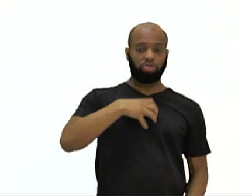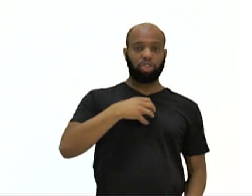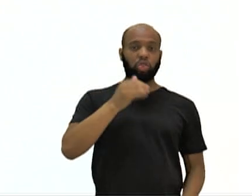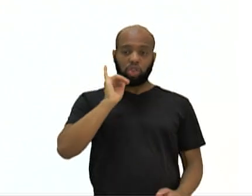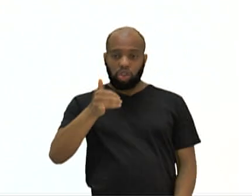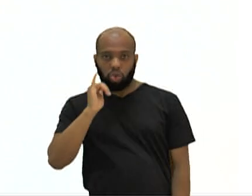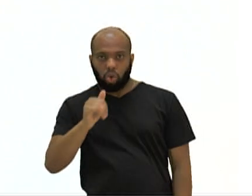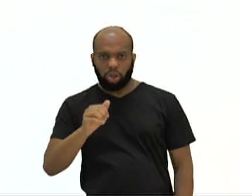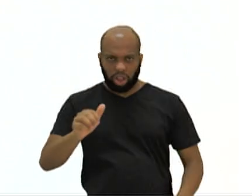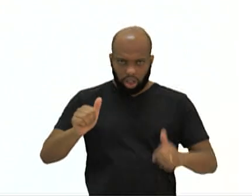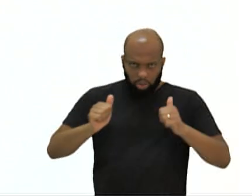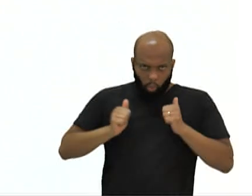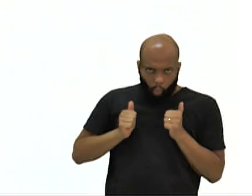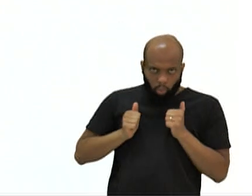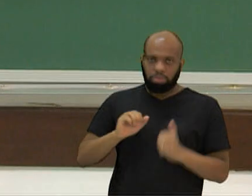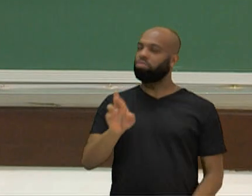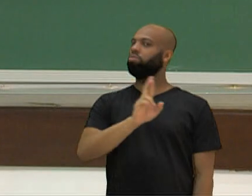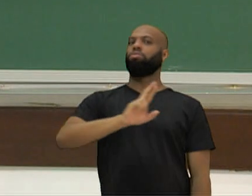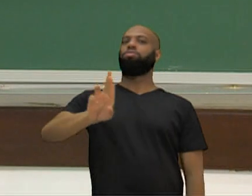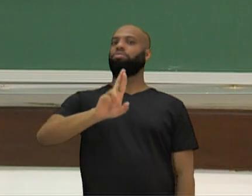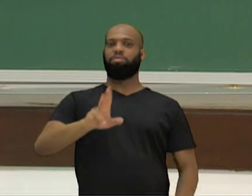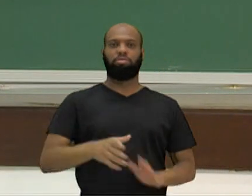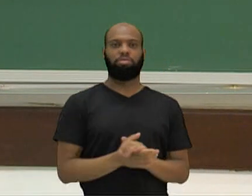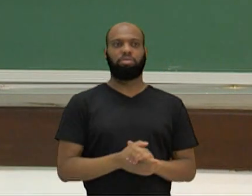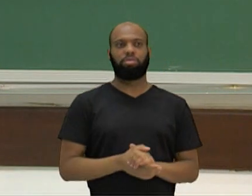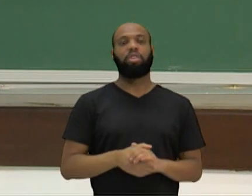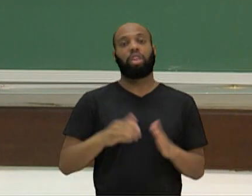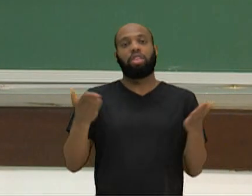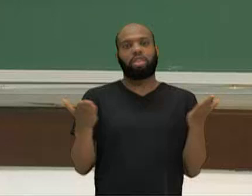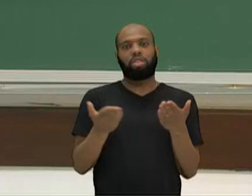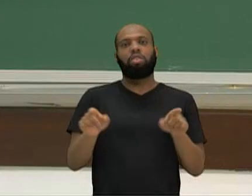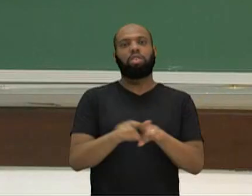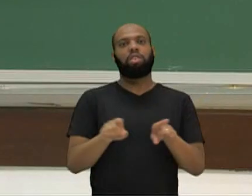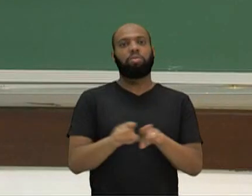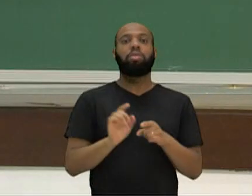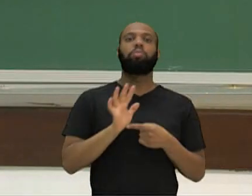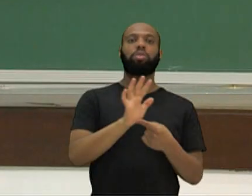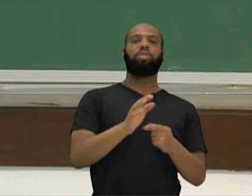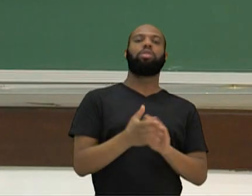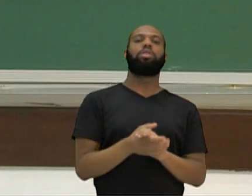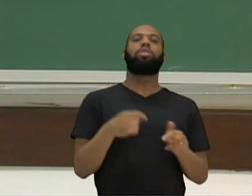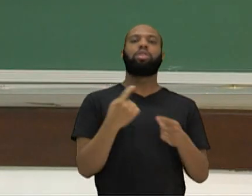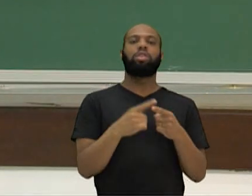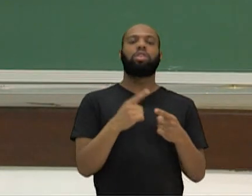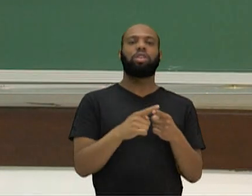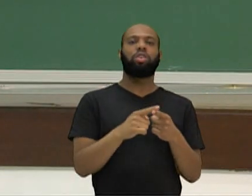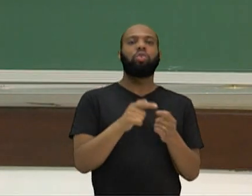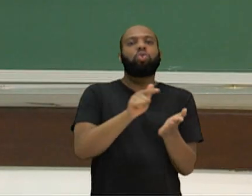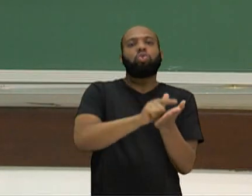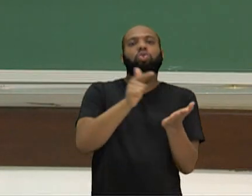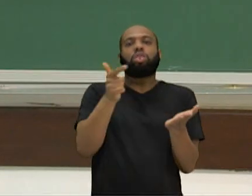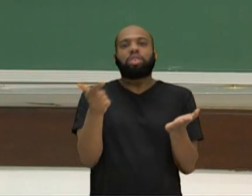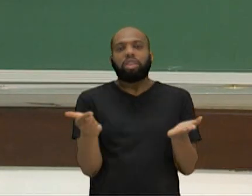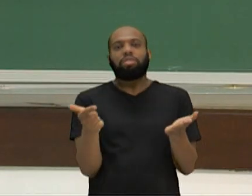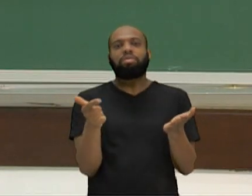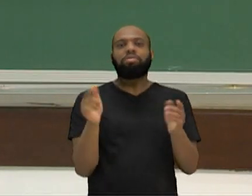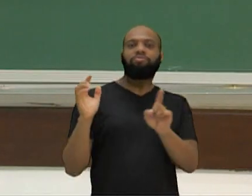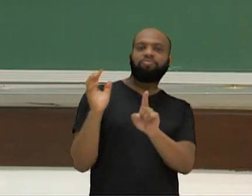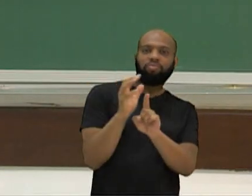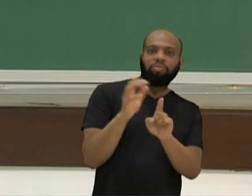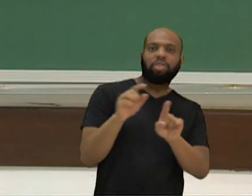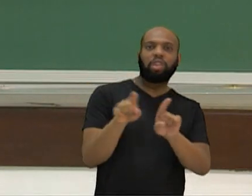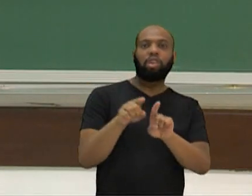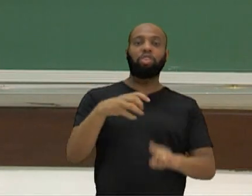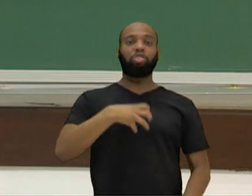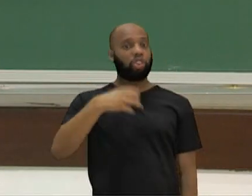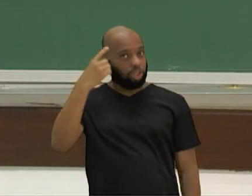é neutro. Então, acho que esse tem um exemplo muito atual também. Então, os jornais influenciam o